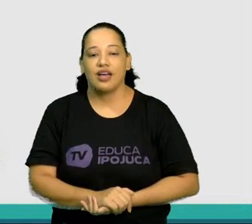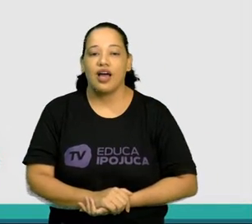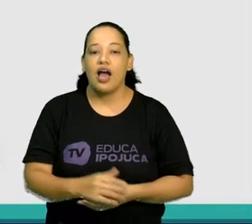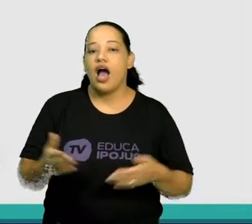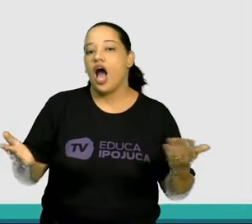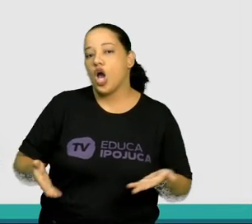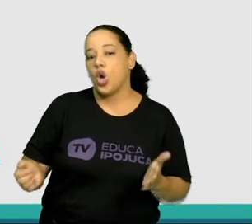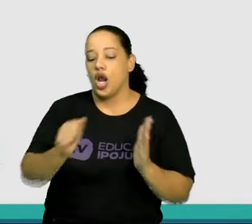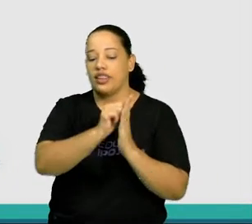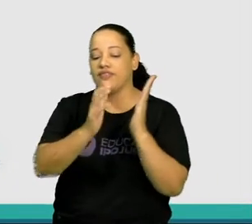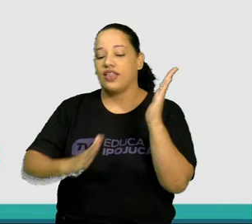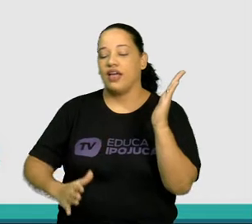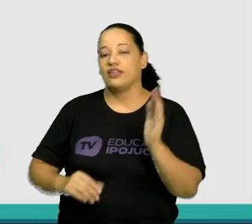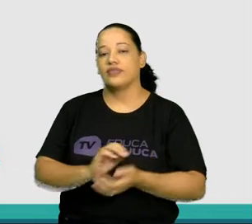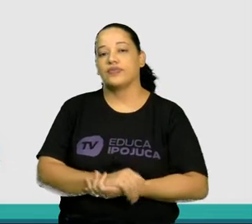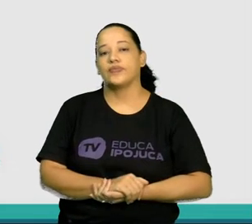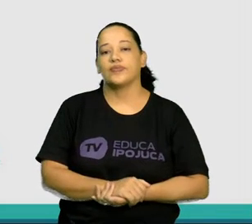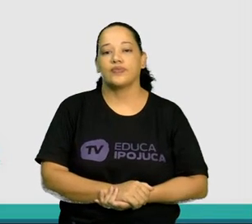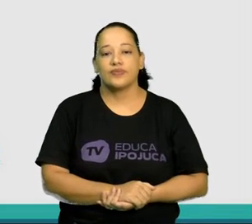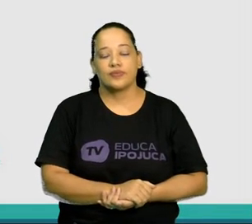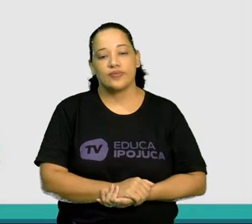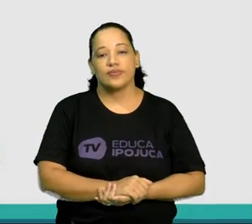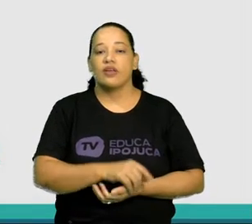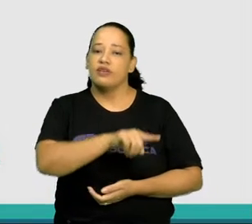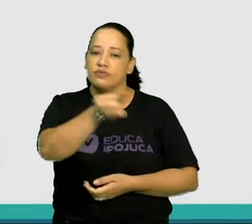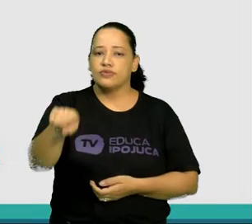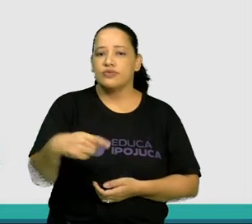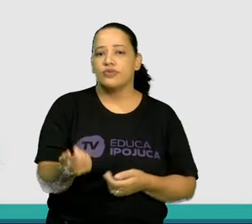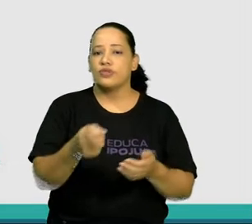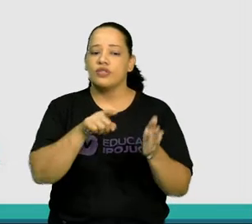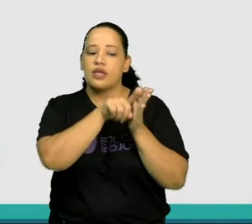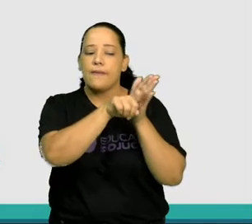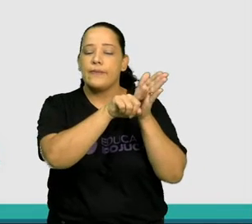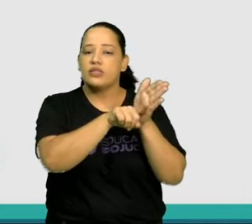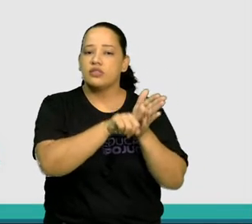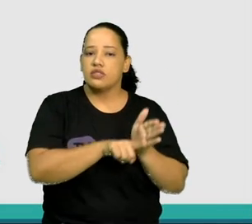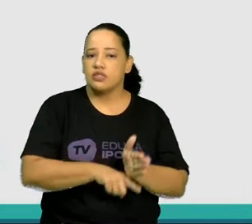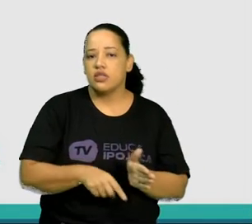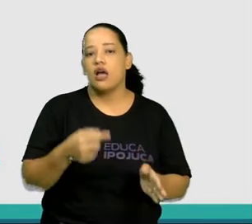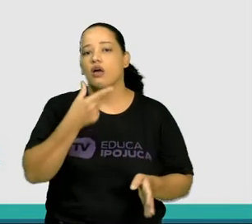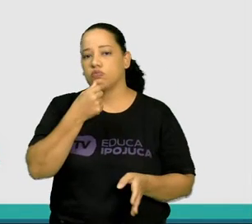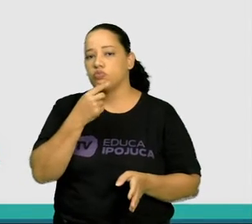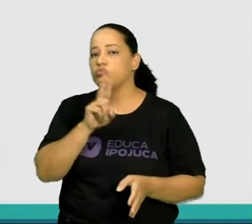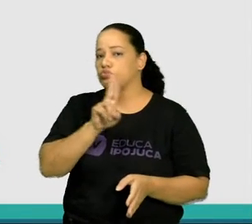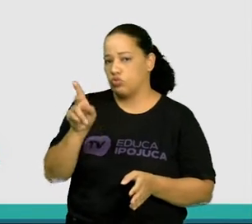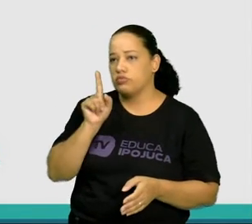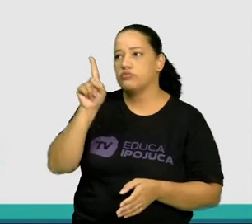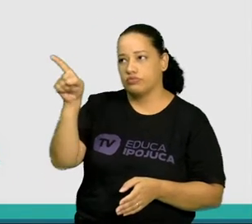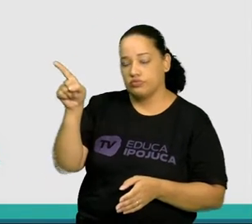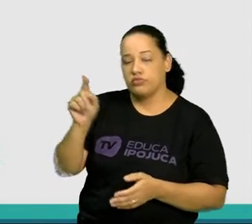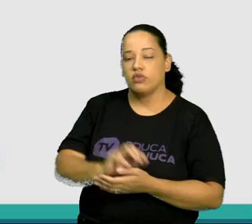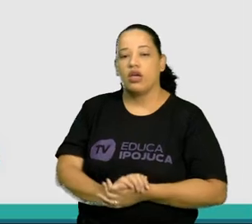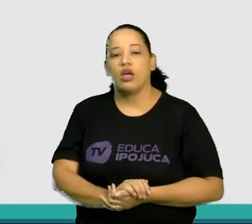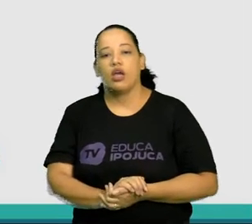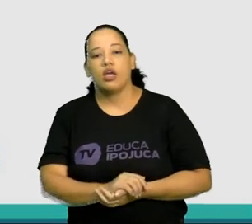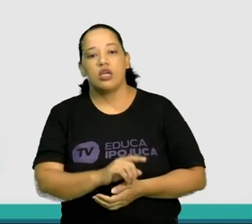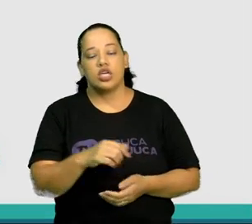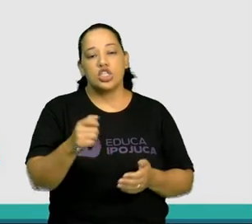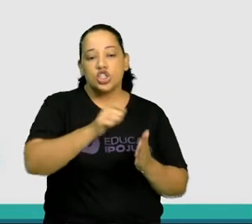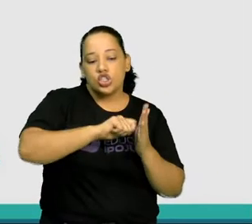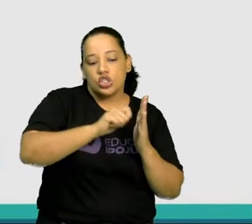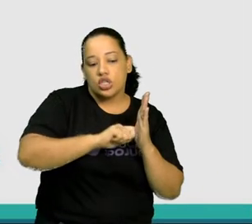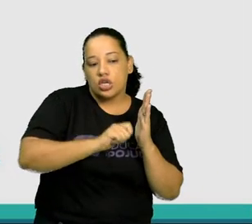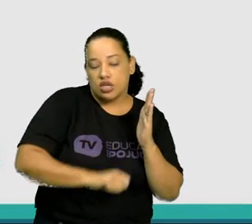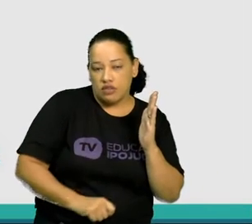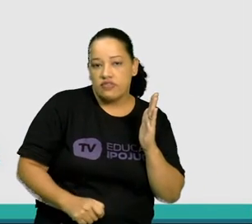nossa atividade. Bom, pessoal, agora faça uma pesquisa sobre Konstantin Stanislavski, escreva um texto de no mínimo